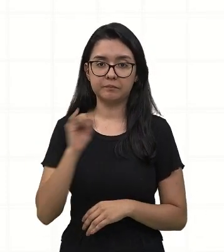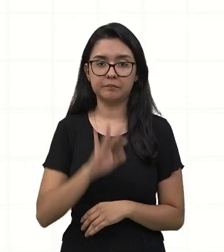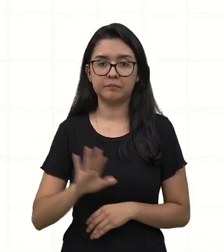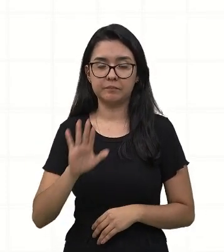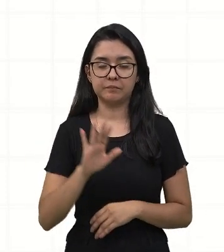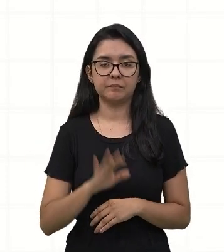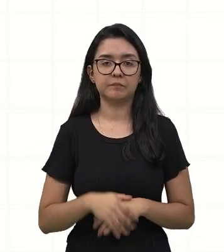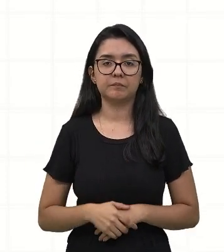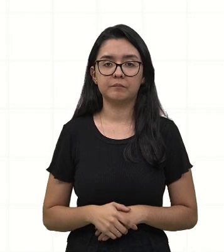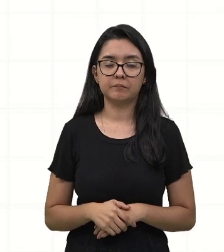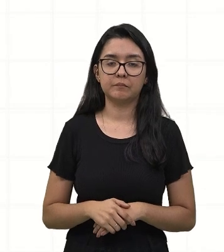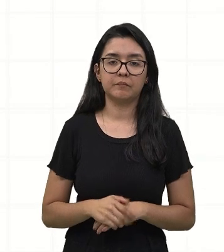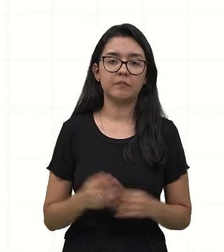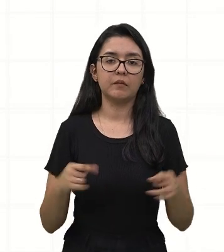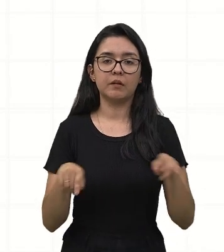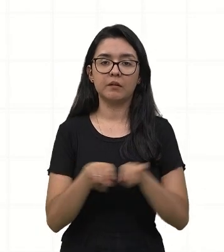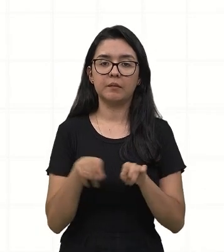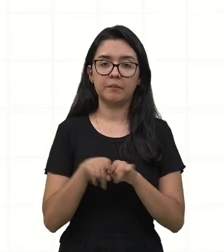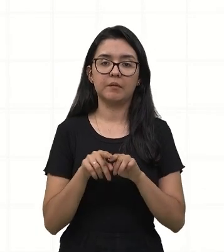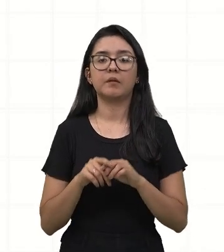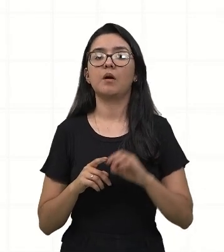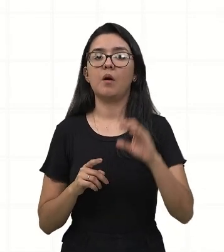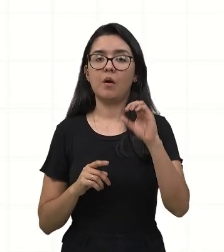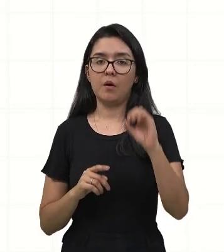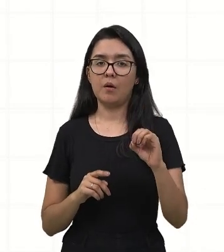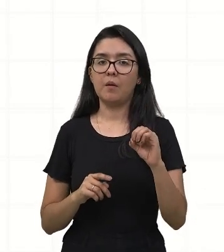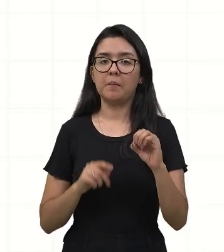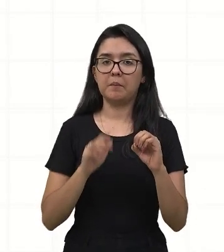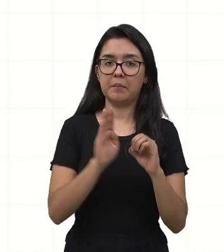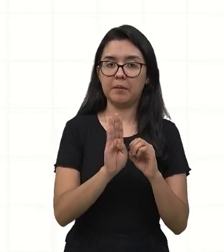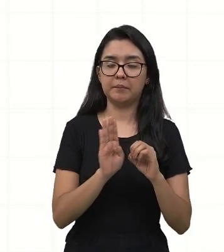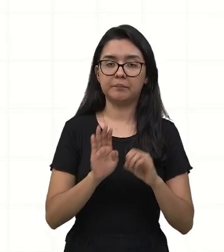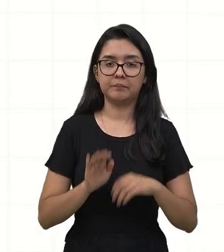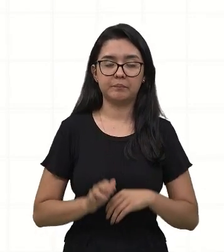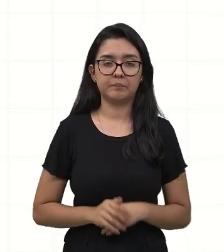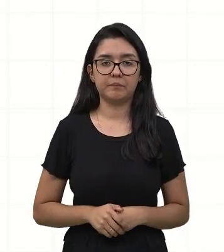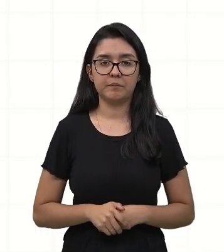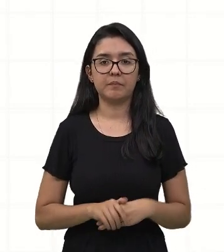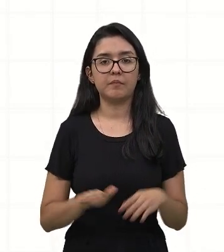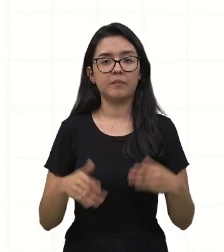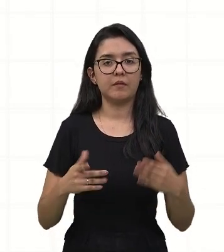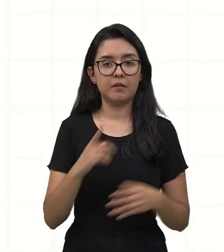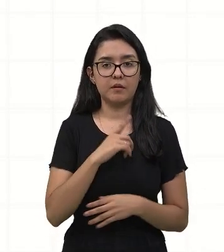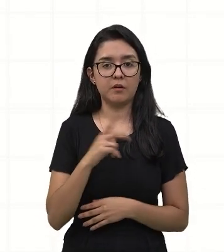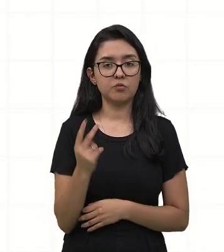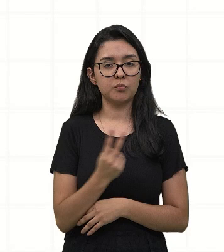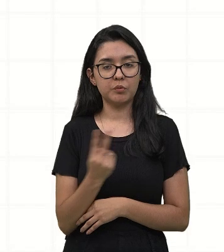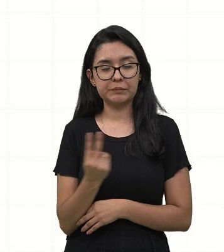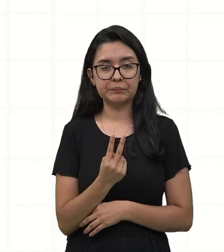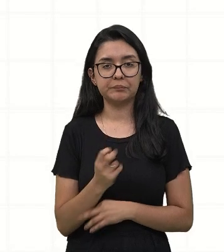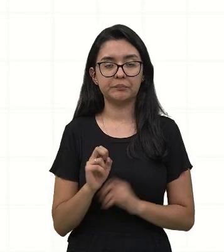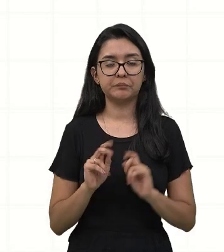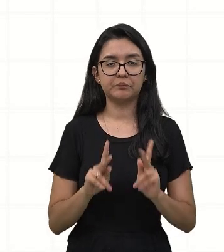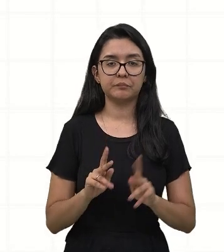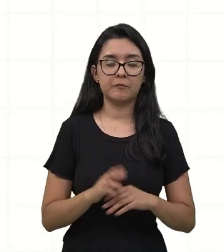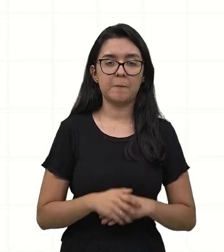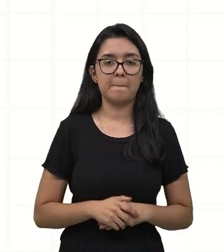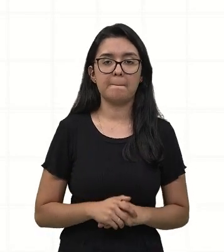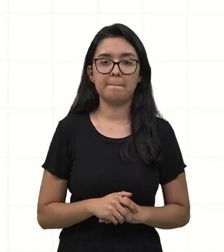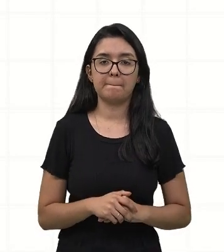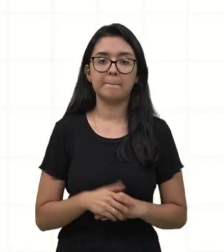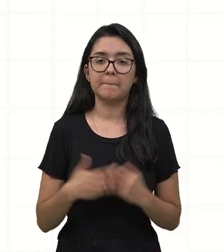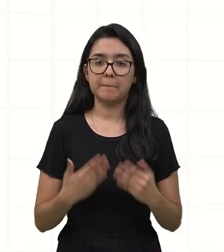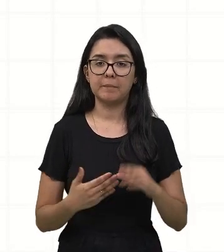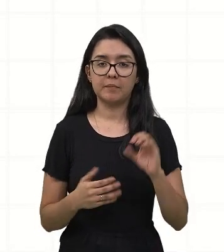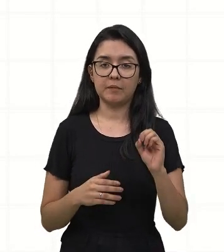OA, tá bom? E aqui a semirreta OB, tá legal? Temos aí as duas semirretas. A semirreta